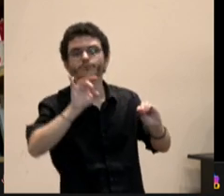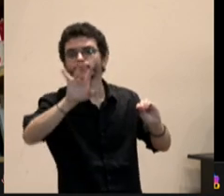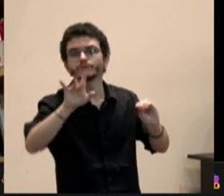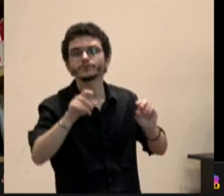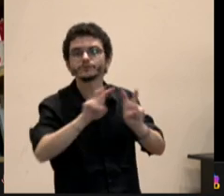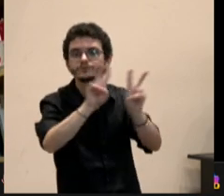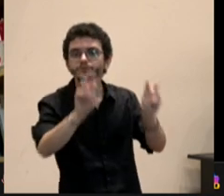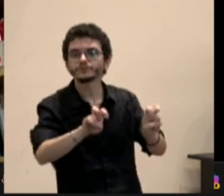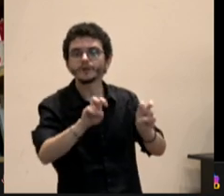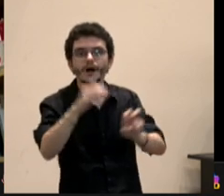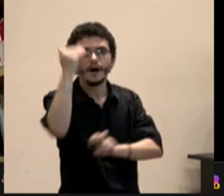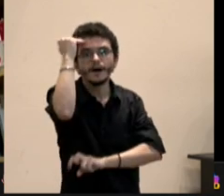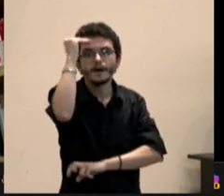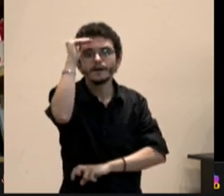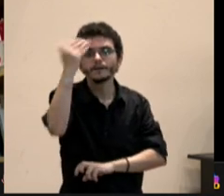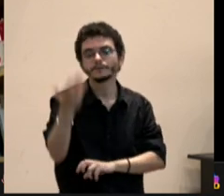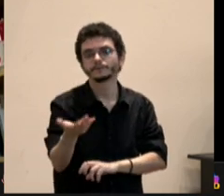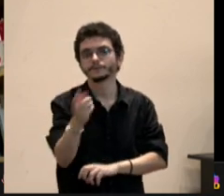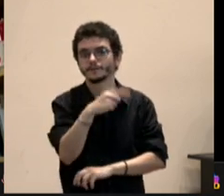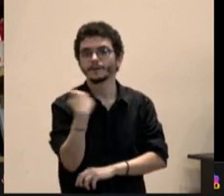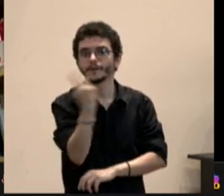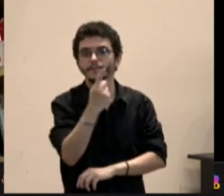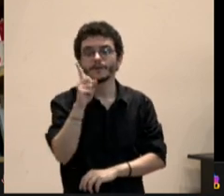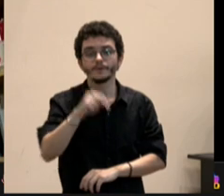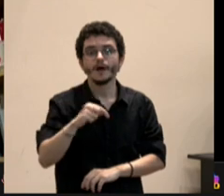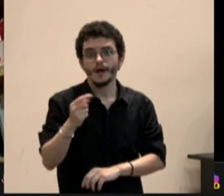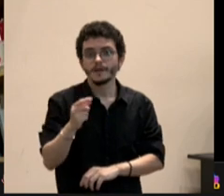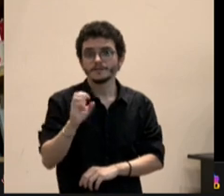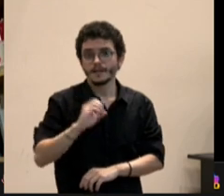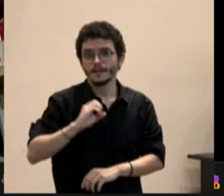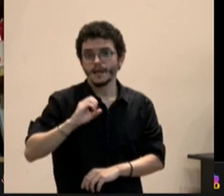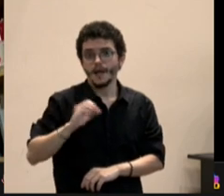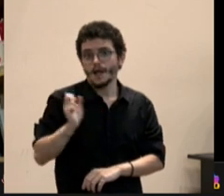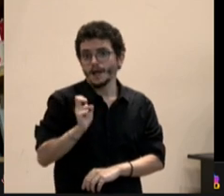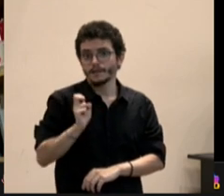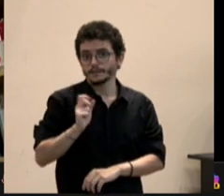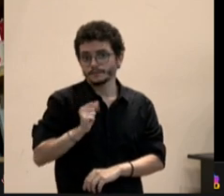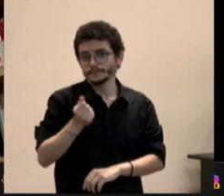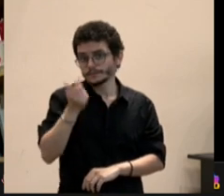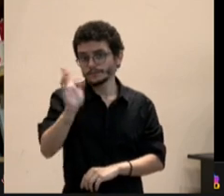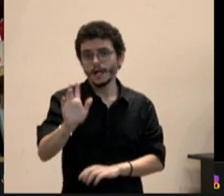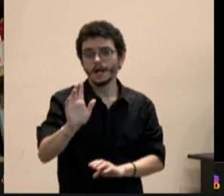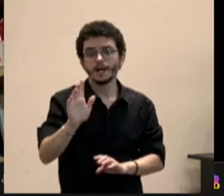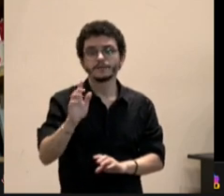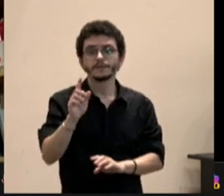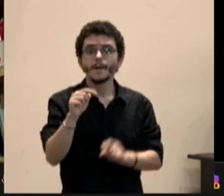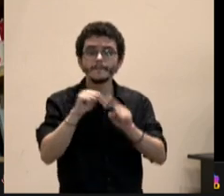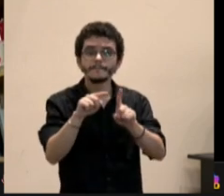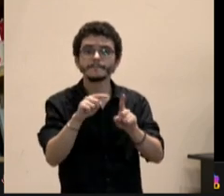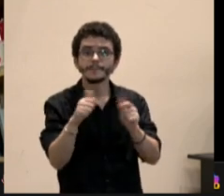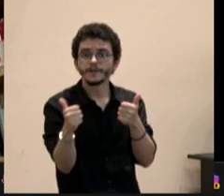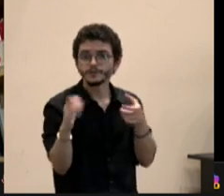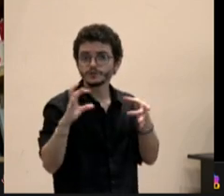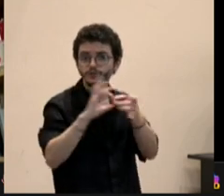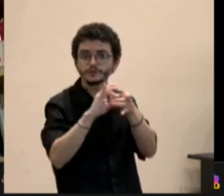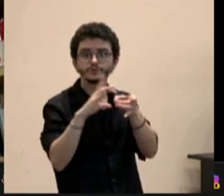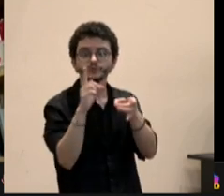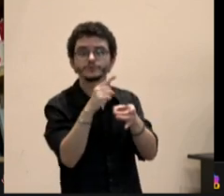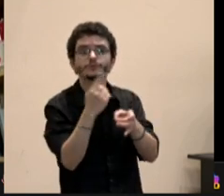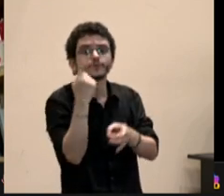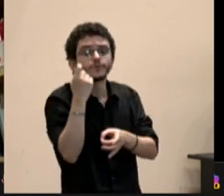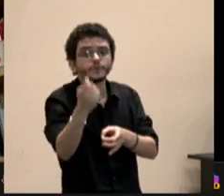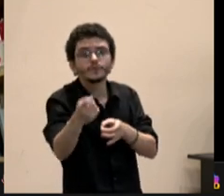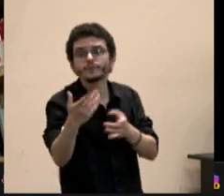questão de concepção, que para nós é muito cara, mas ele está posto junto a interesses privatistas